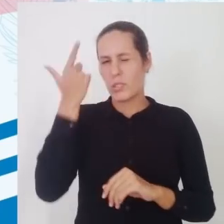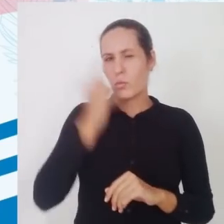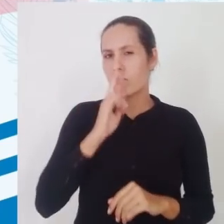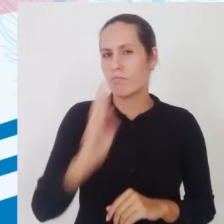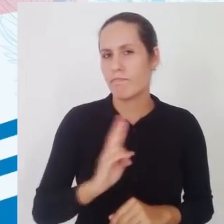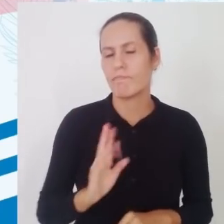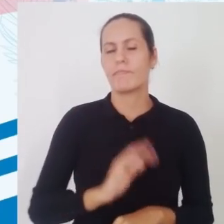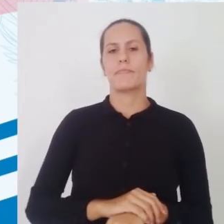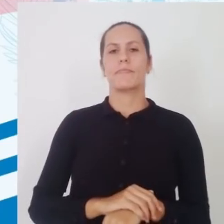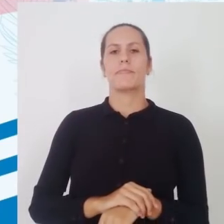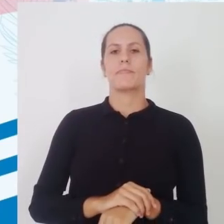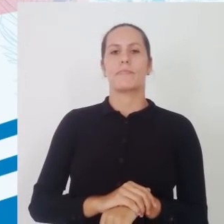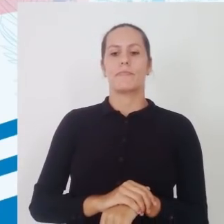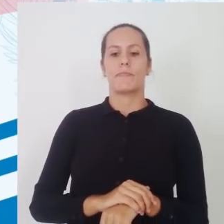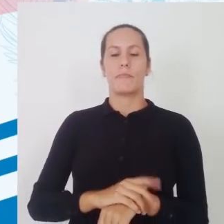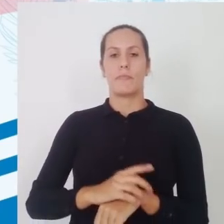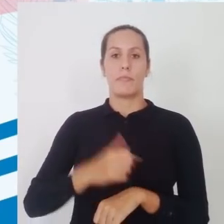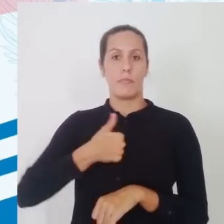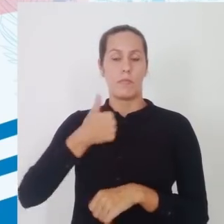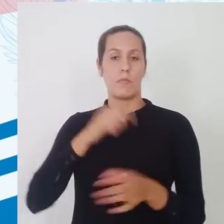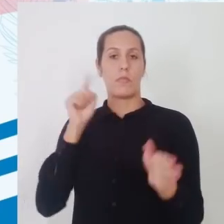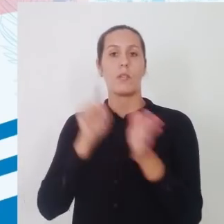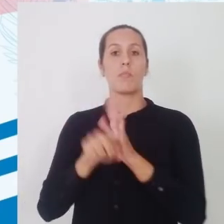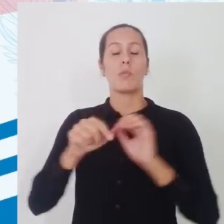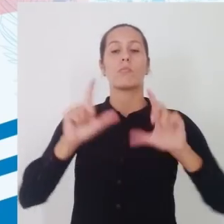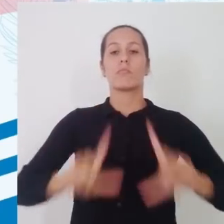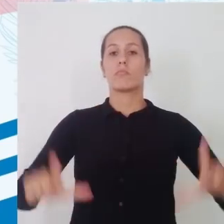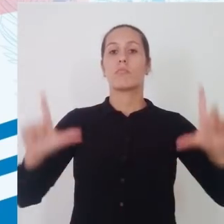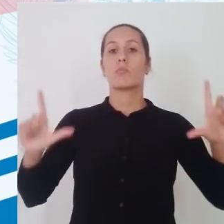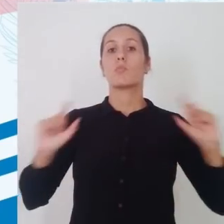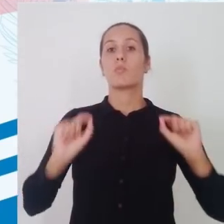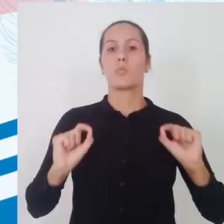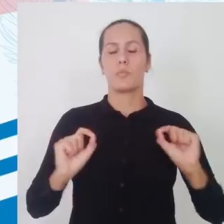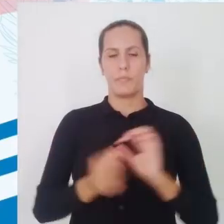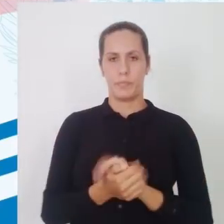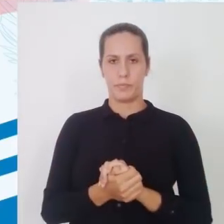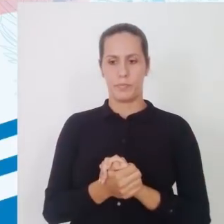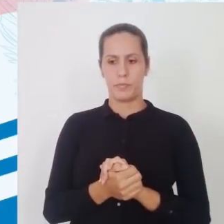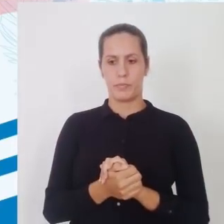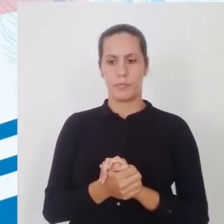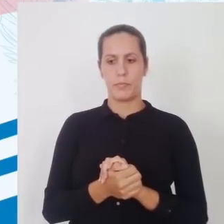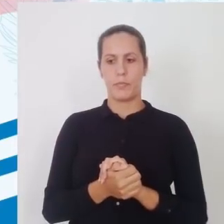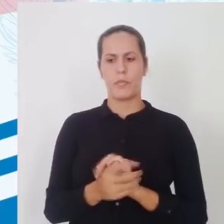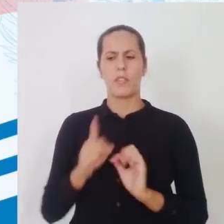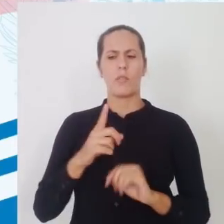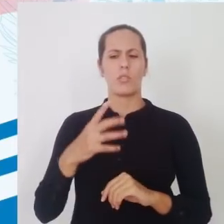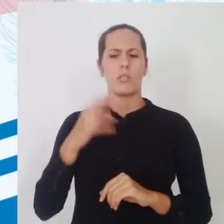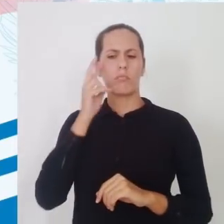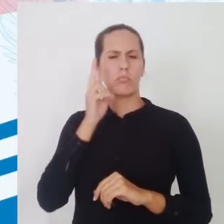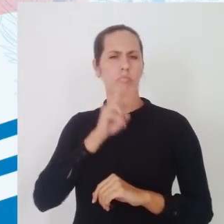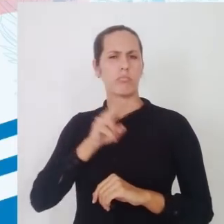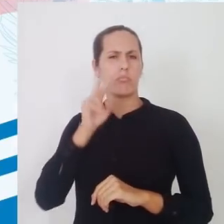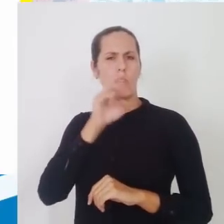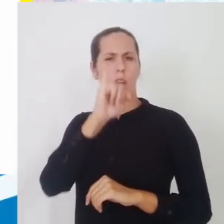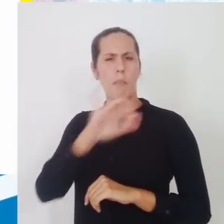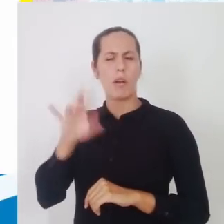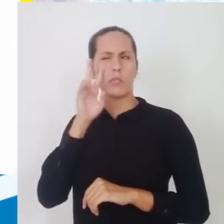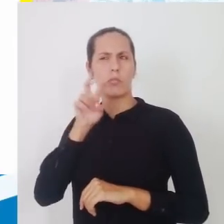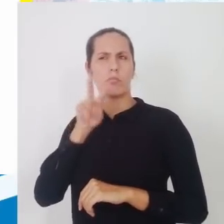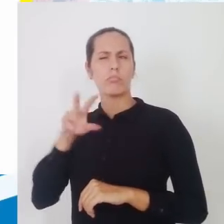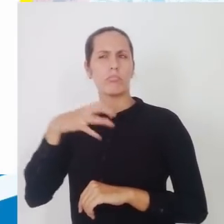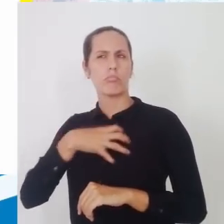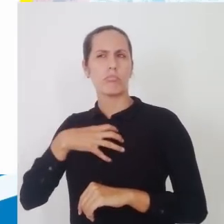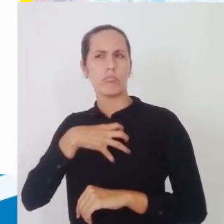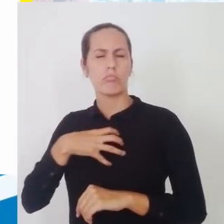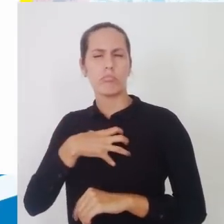vou colocar a mesma imagem para vocês, só que com questões um pouquinho mais elaboradas. Vamos ver se você consegue responder.